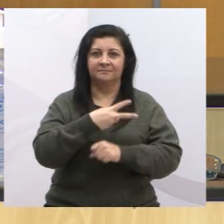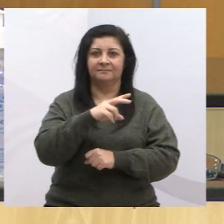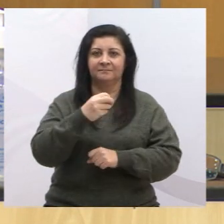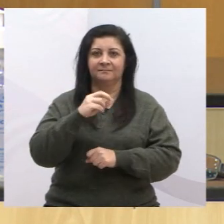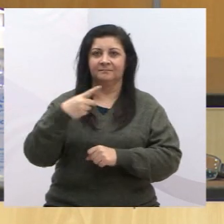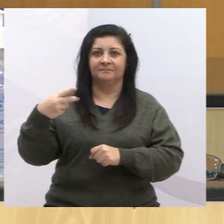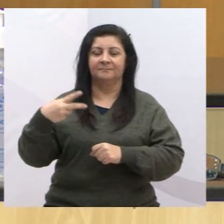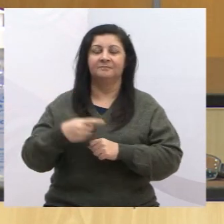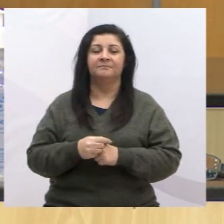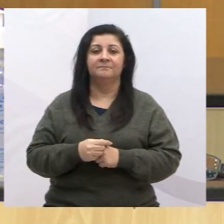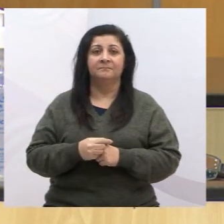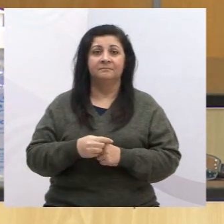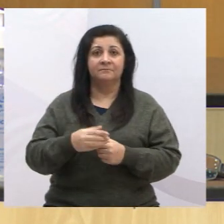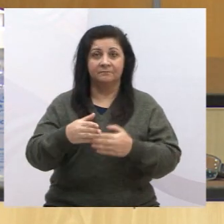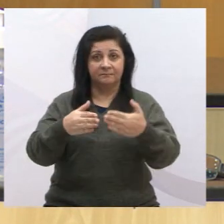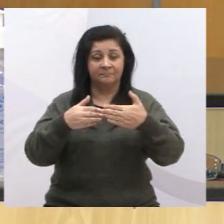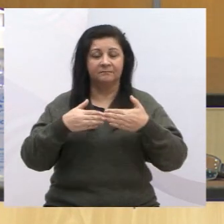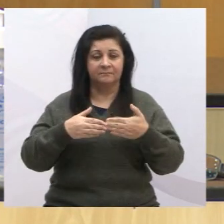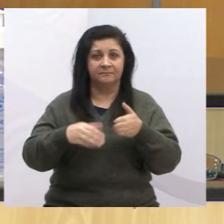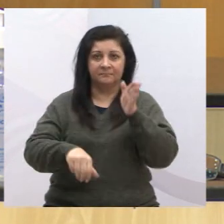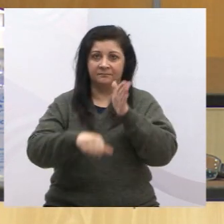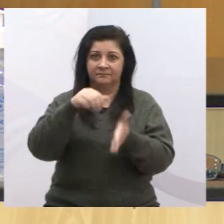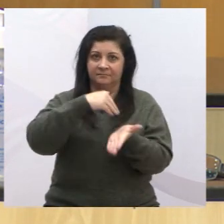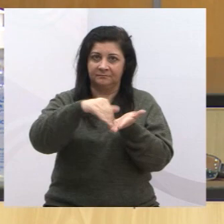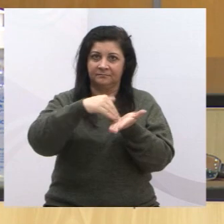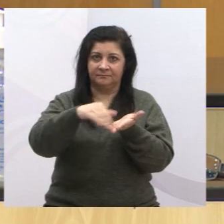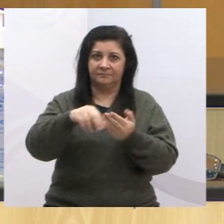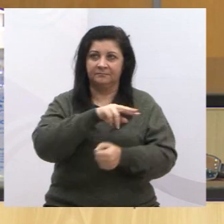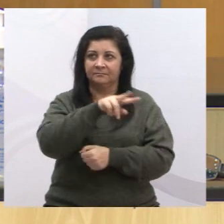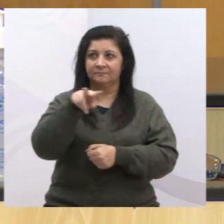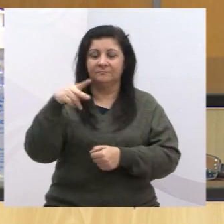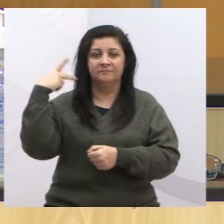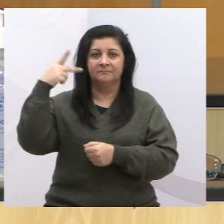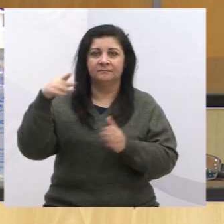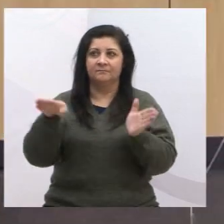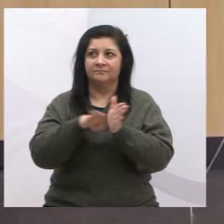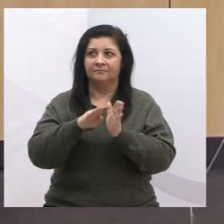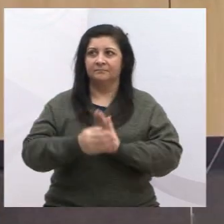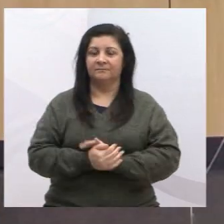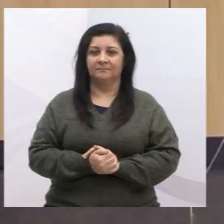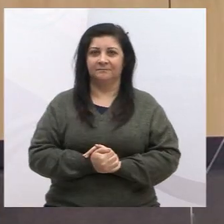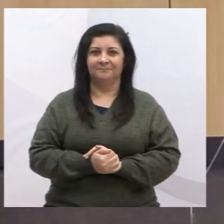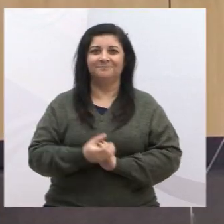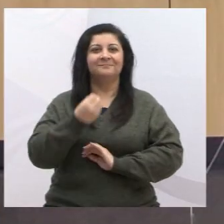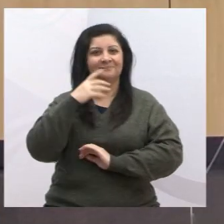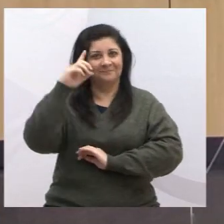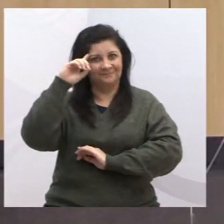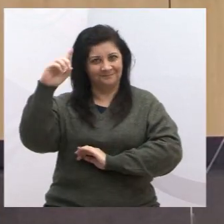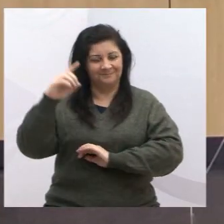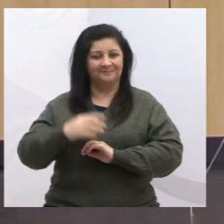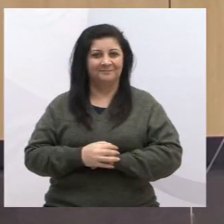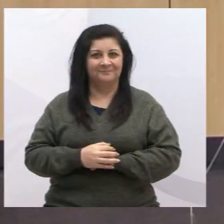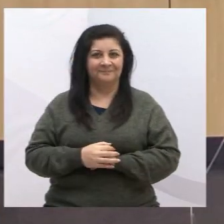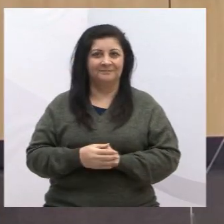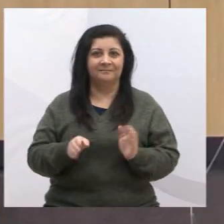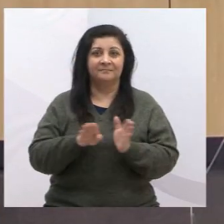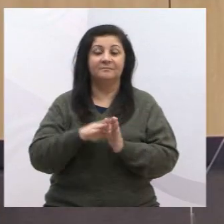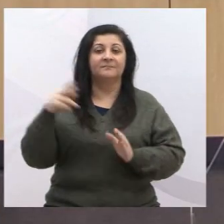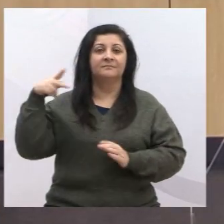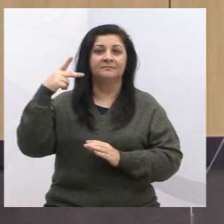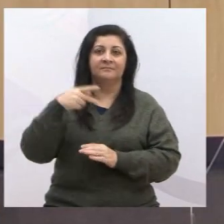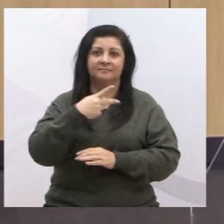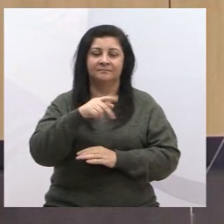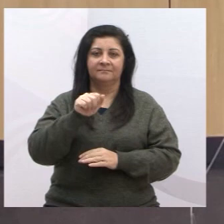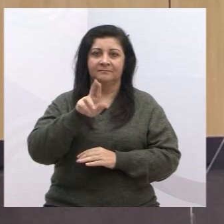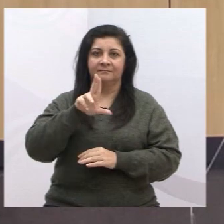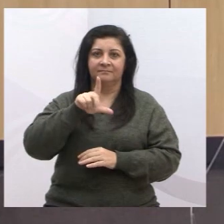2021. Solicito ao primeiro secretário que faça a verificação de presenças. Bom dia, estão presentes o vereador Paulinho do